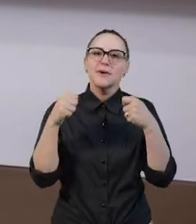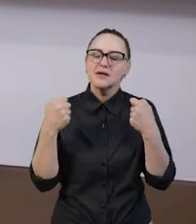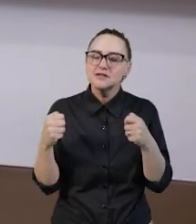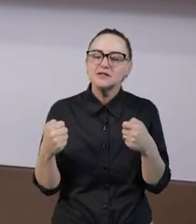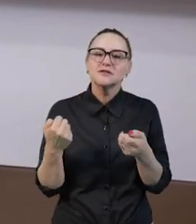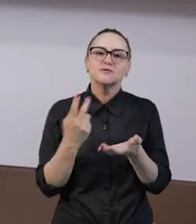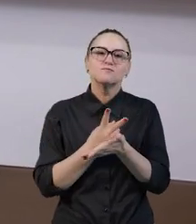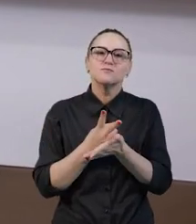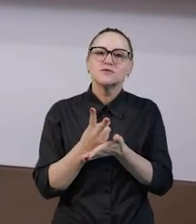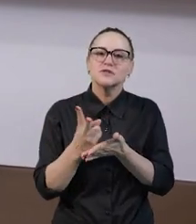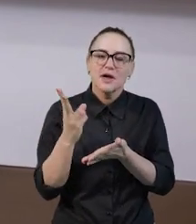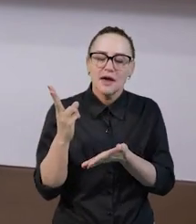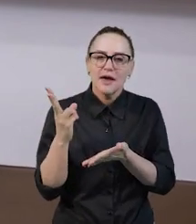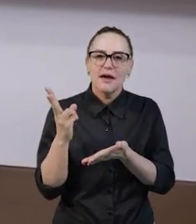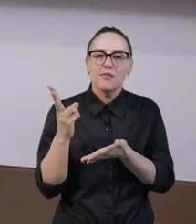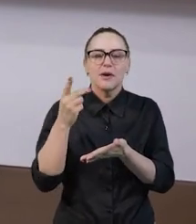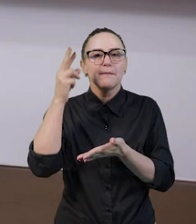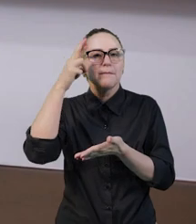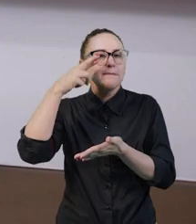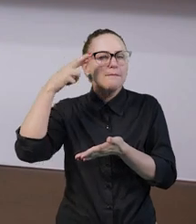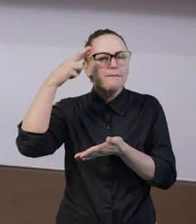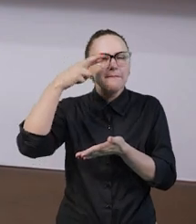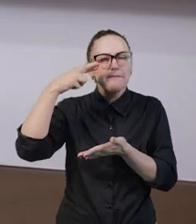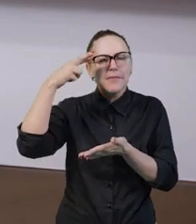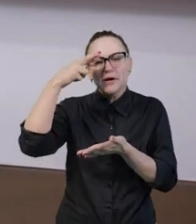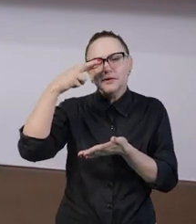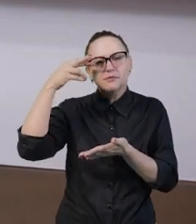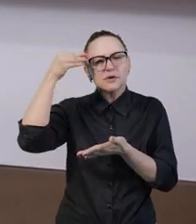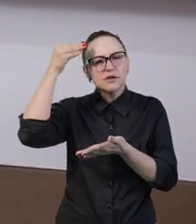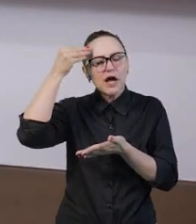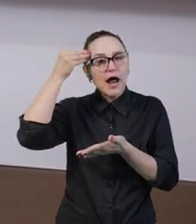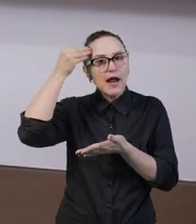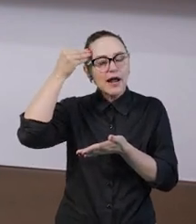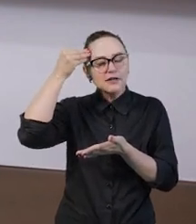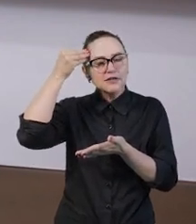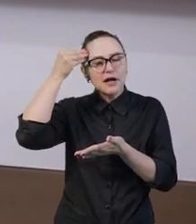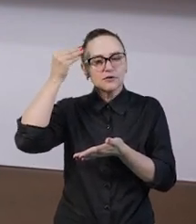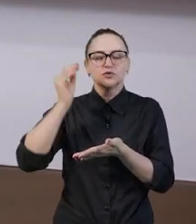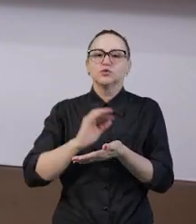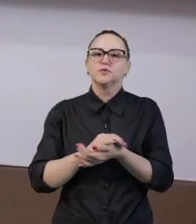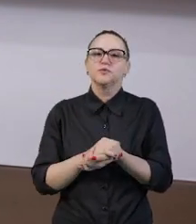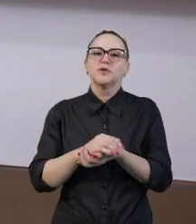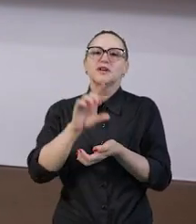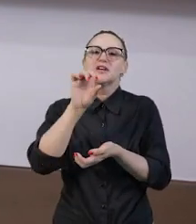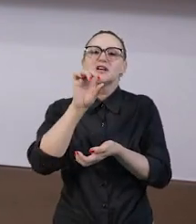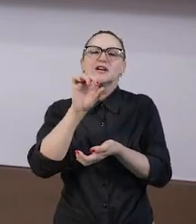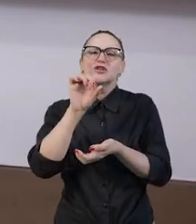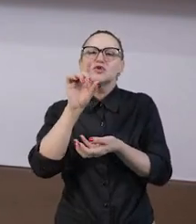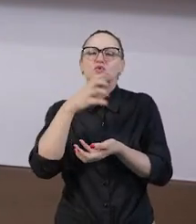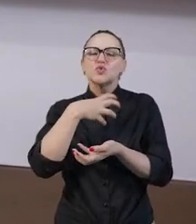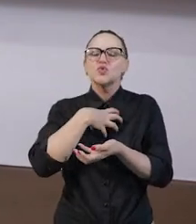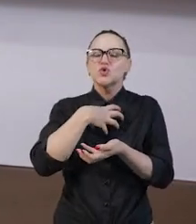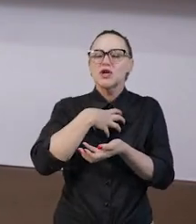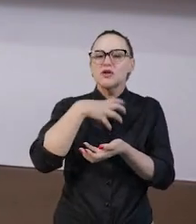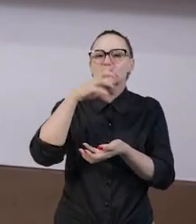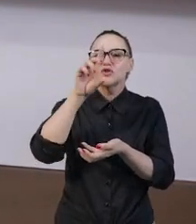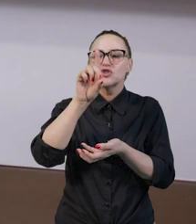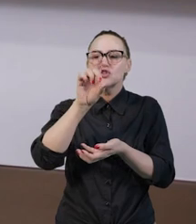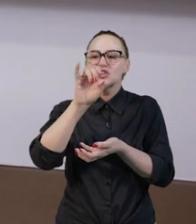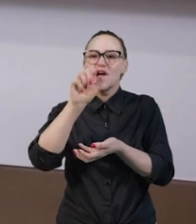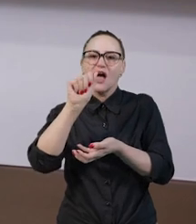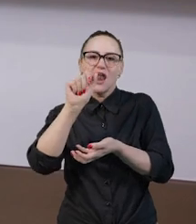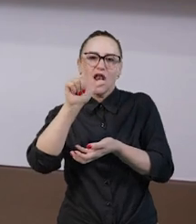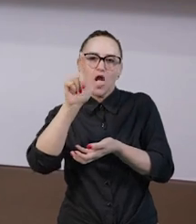sempre observados e analisados por uma dialógica né Por uma forma dialógica de